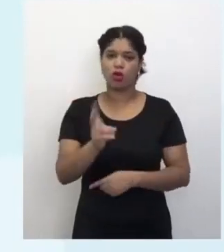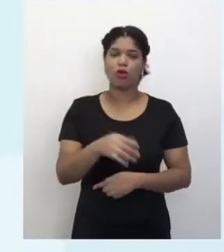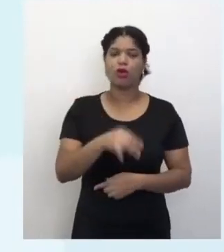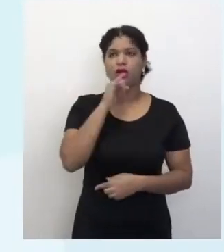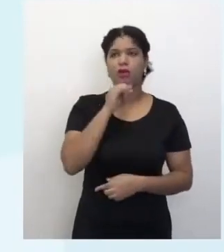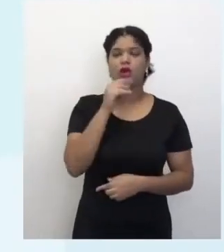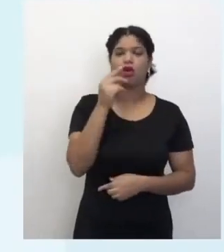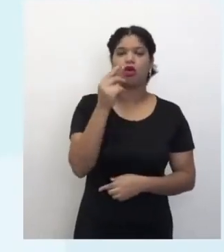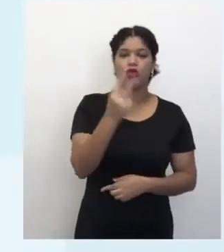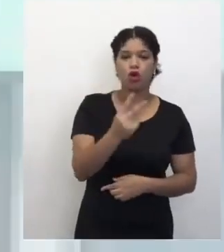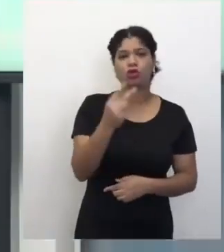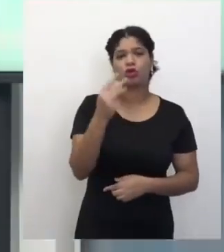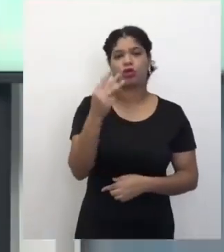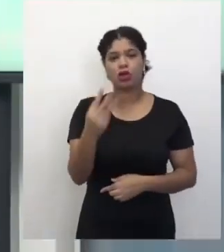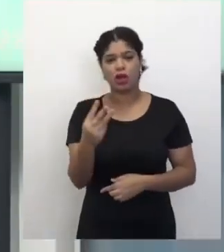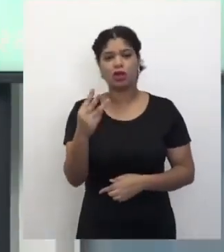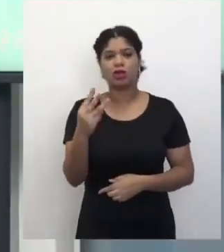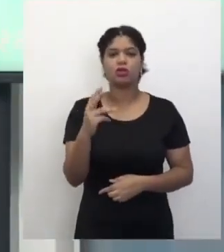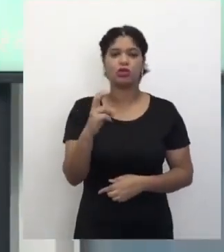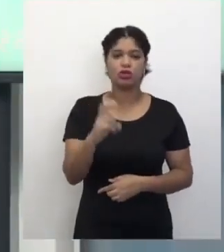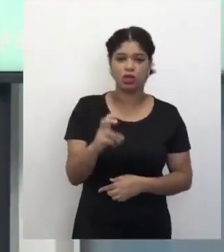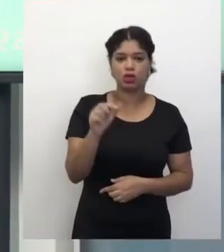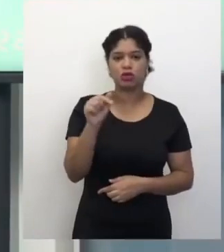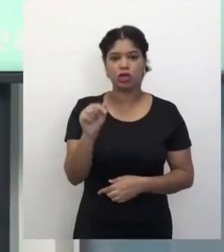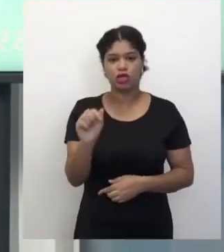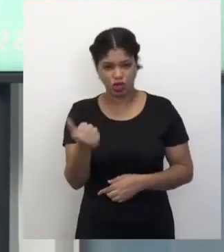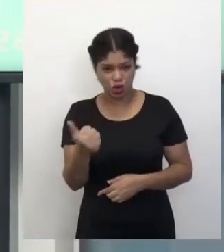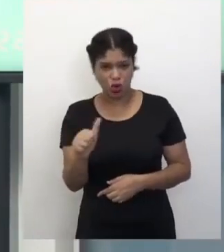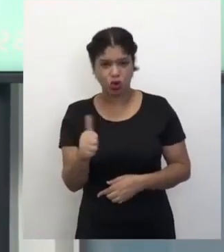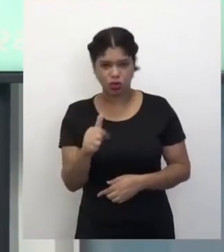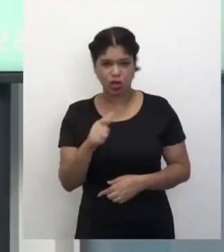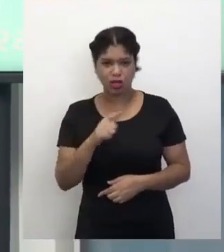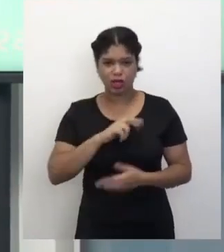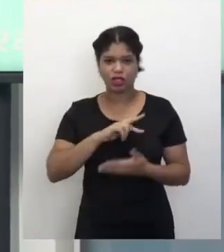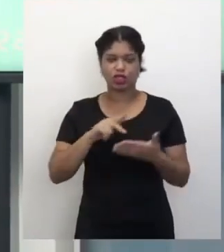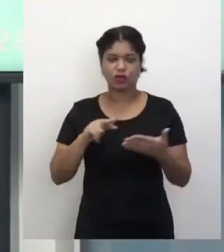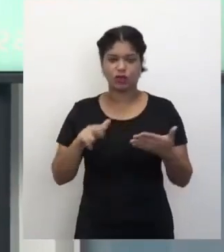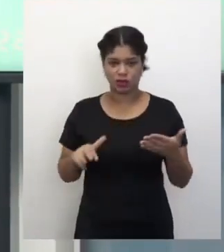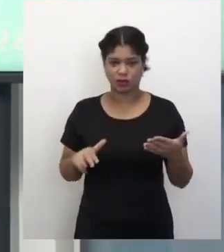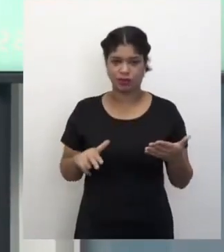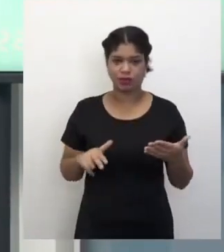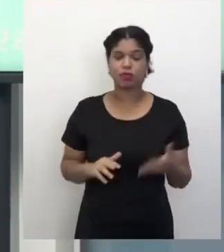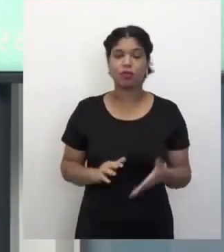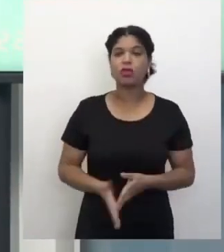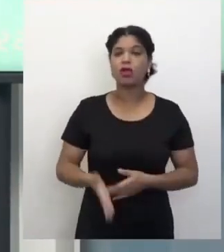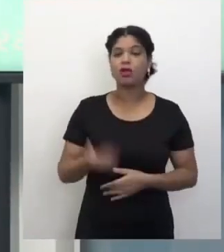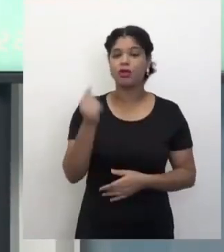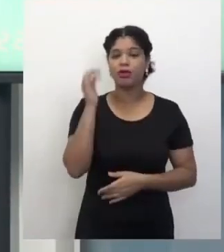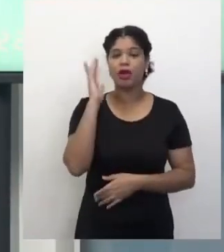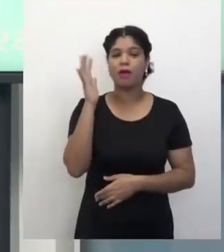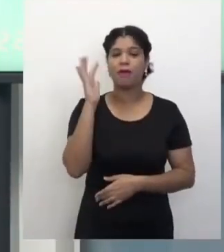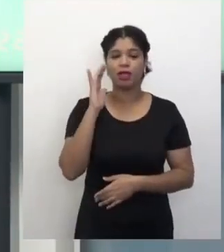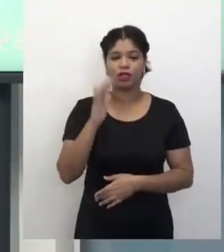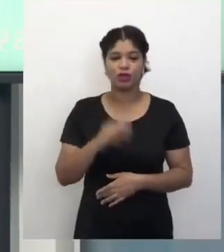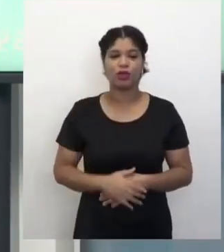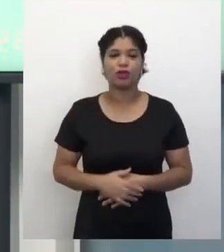o 3, o 5, o 7, 11, né? E por aí vai. Então, eu vou pensar o seguinte,